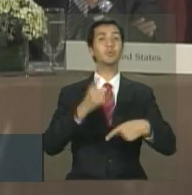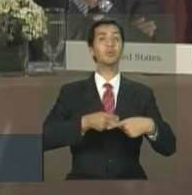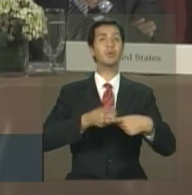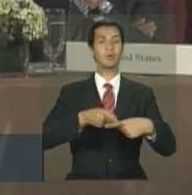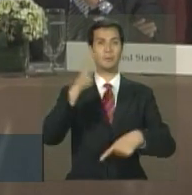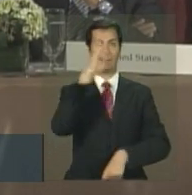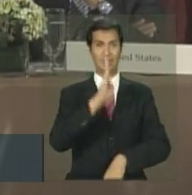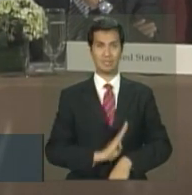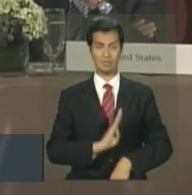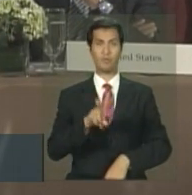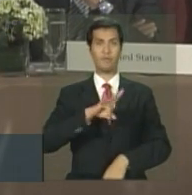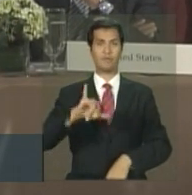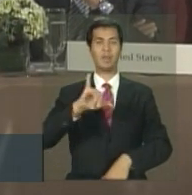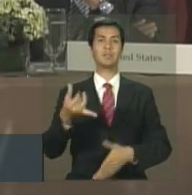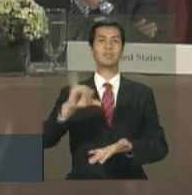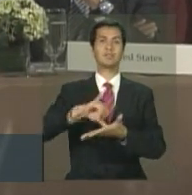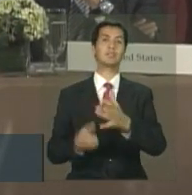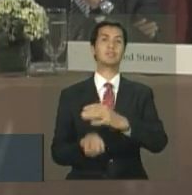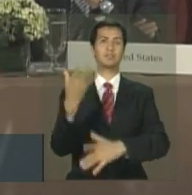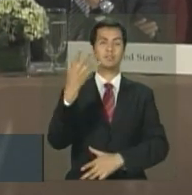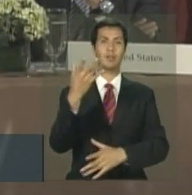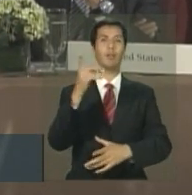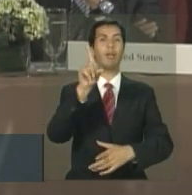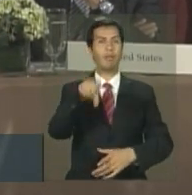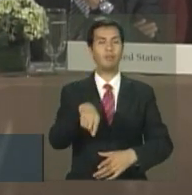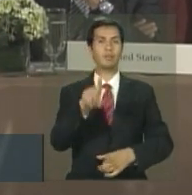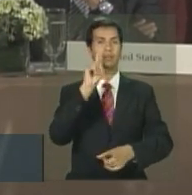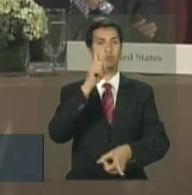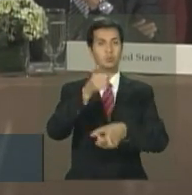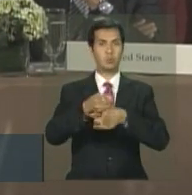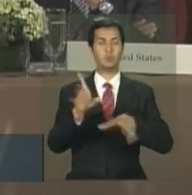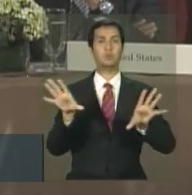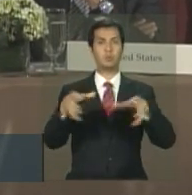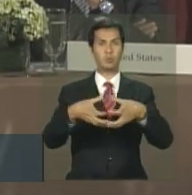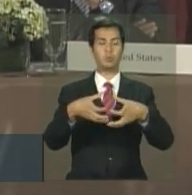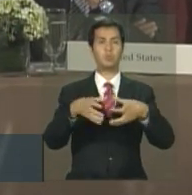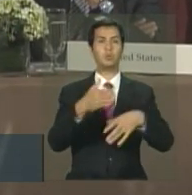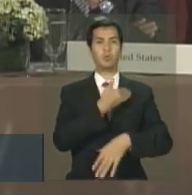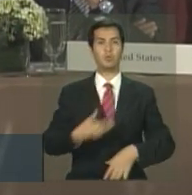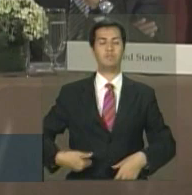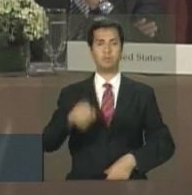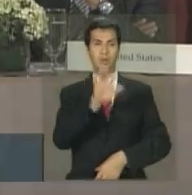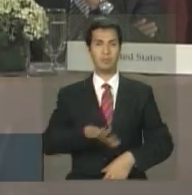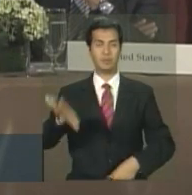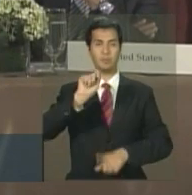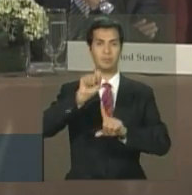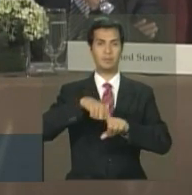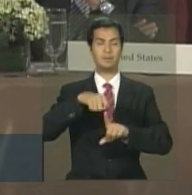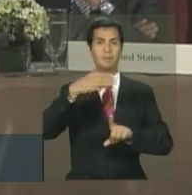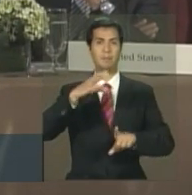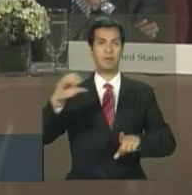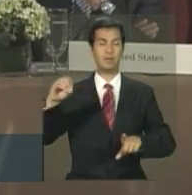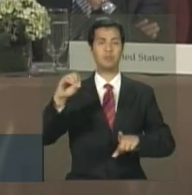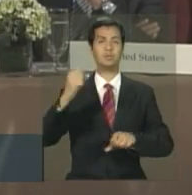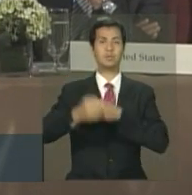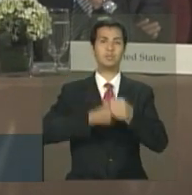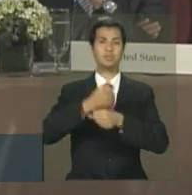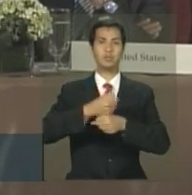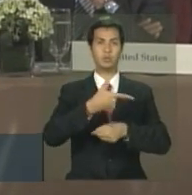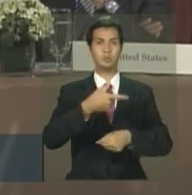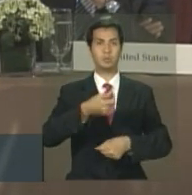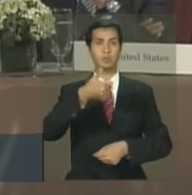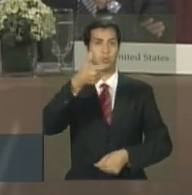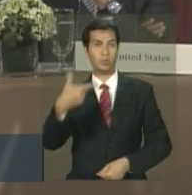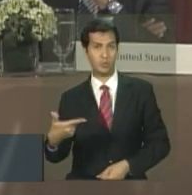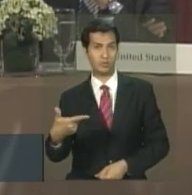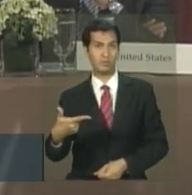a sede do próximo encontro da parceria com o governo aberto em março de 2012. Estou